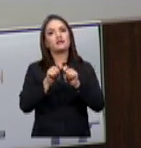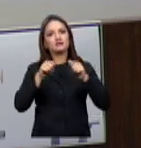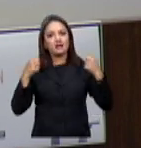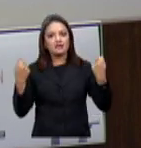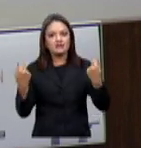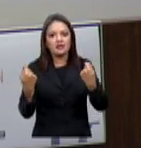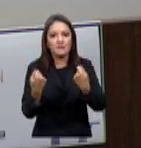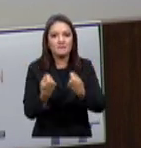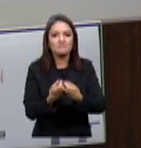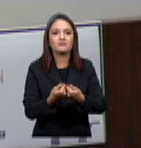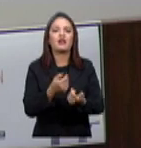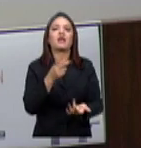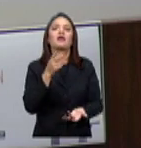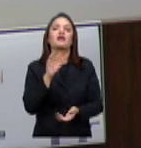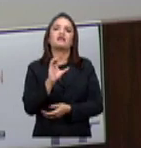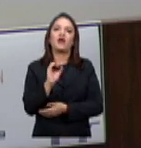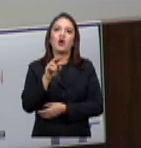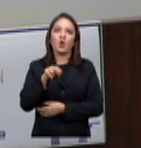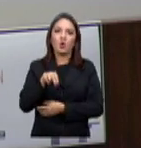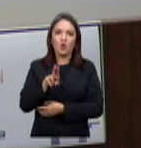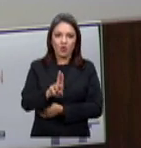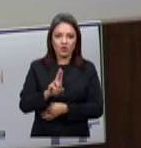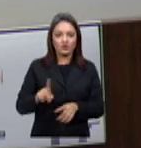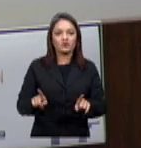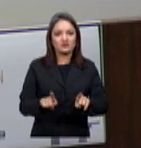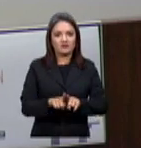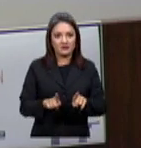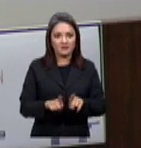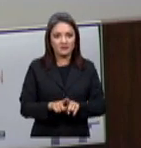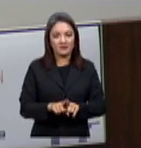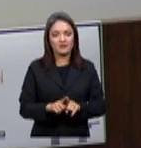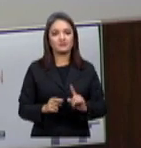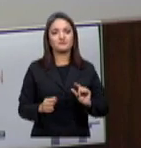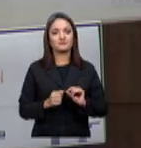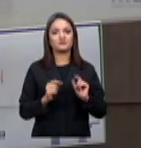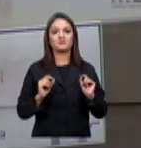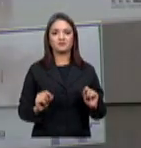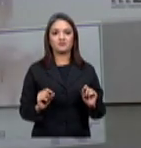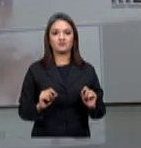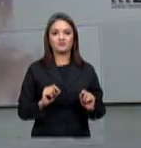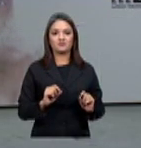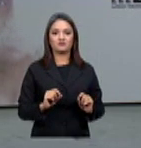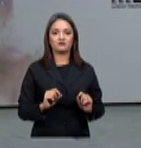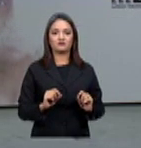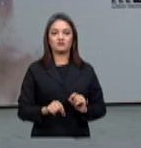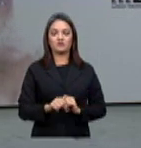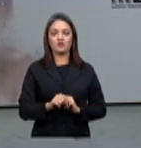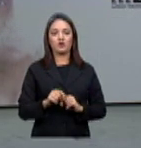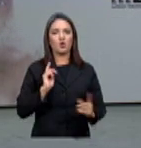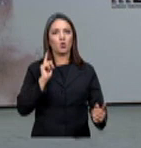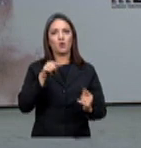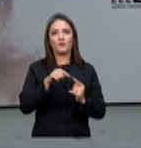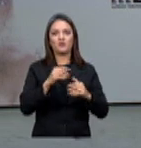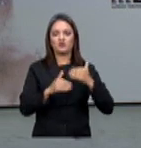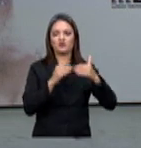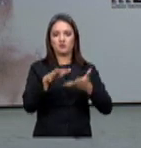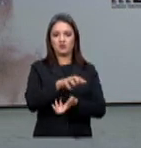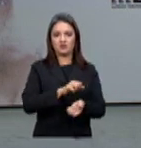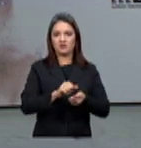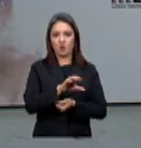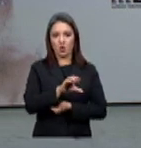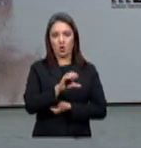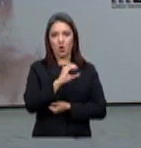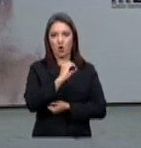dos Estrada das Nações Unidas estabelecem no seu objetivo desenvolvimento